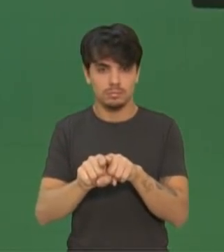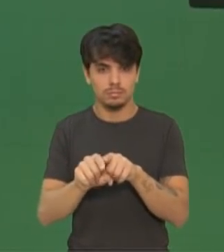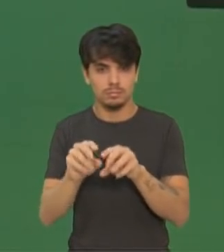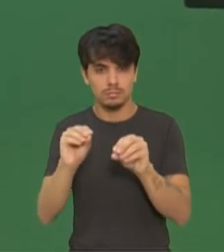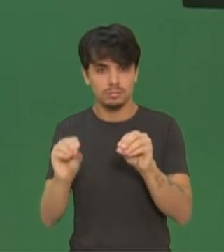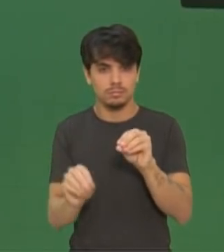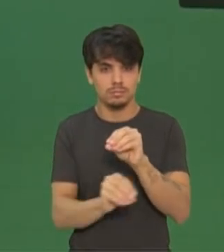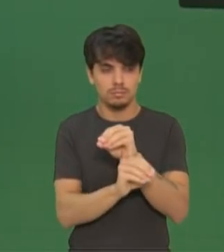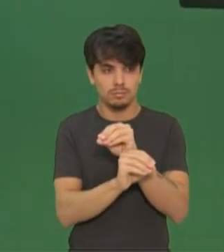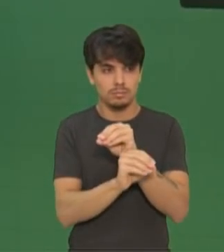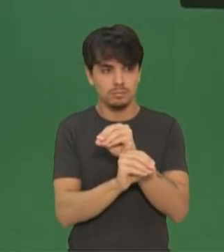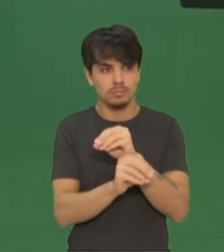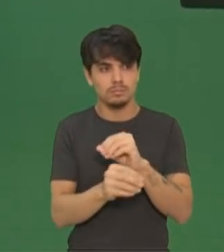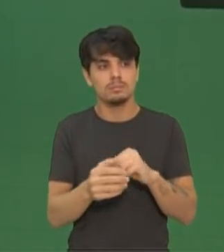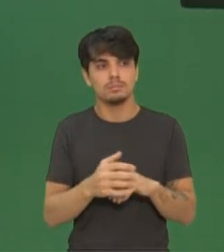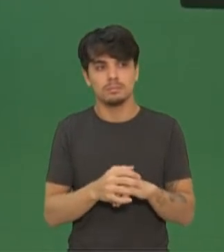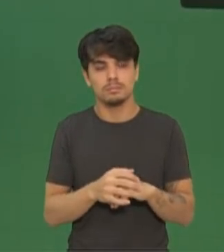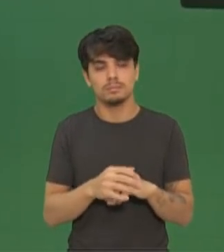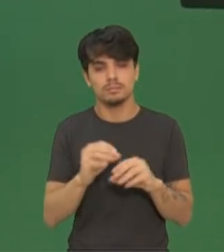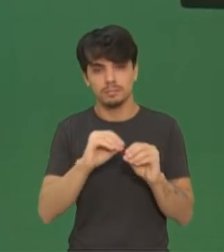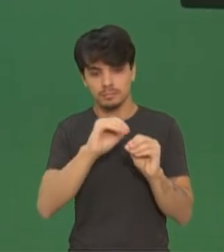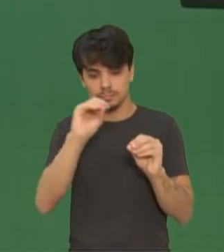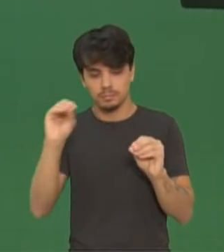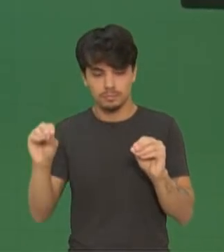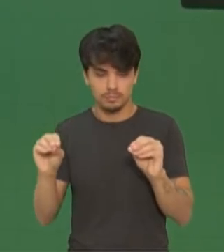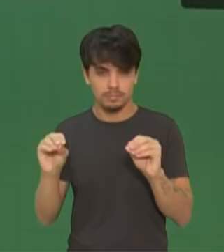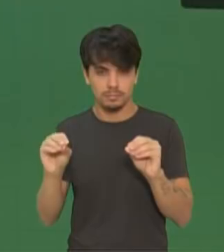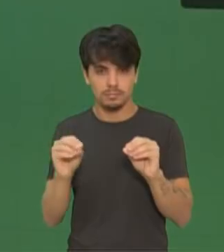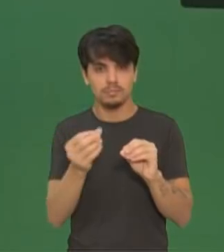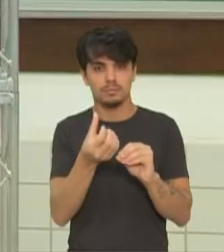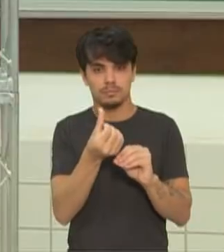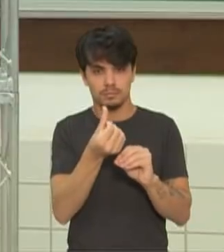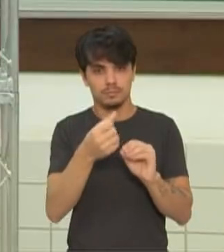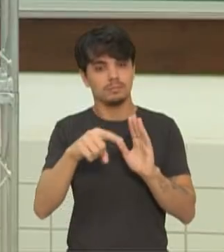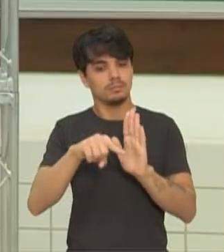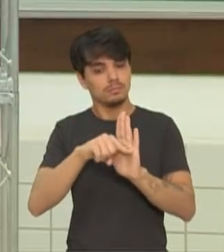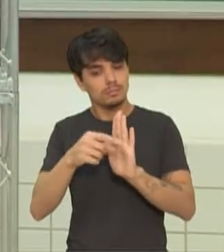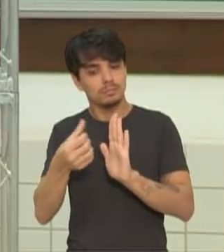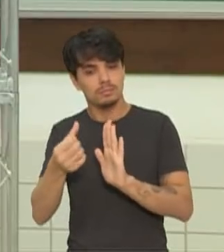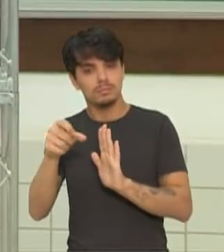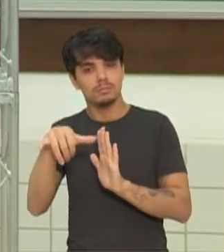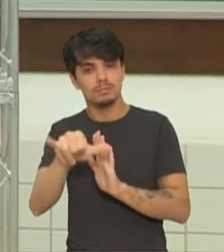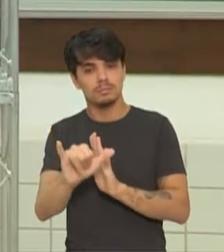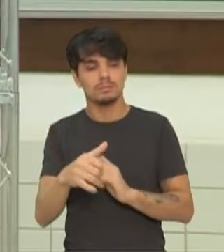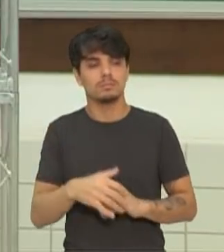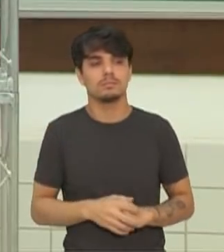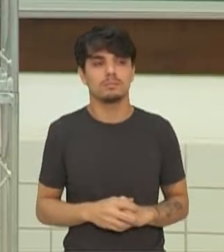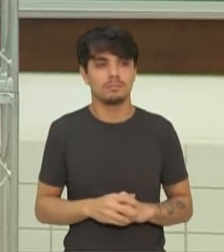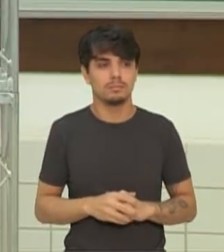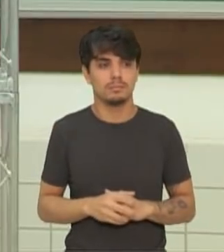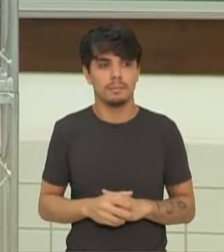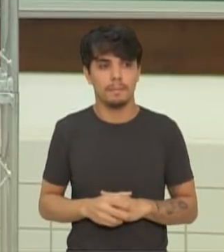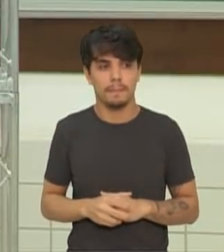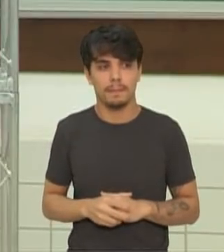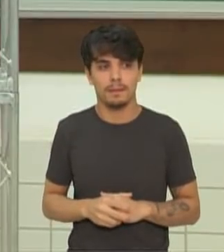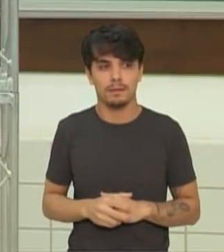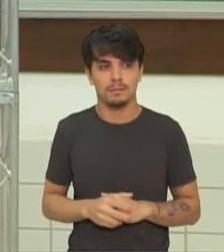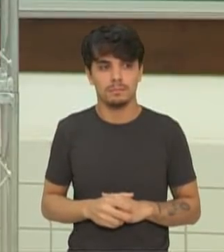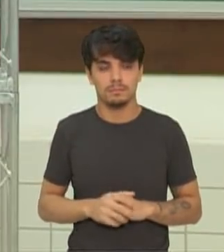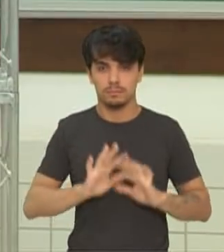passar o 6y para o outro lado, menos 6y, né? Olha